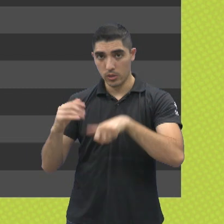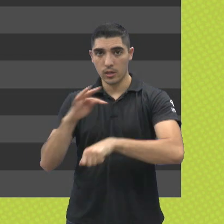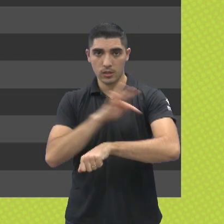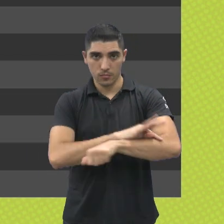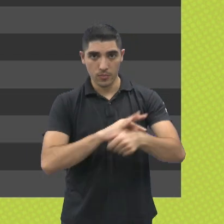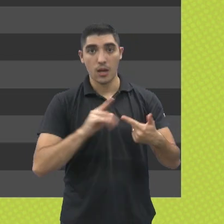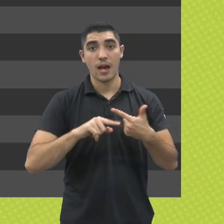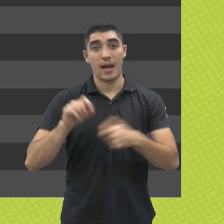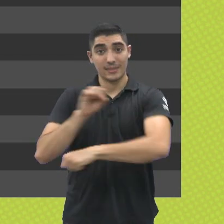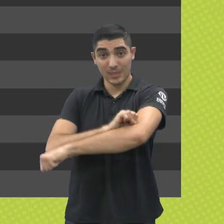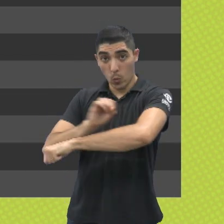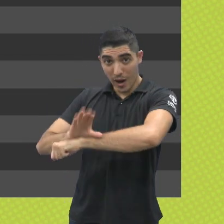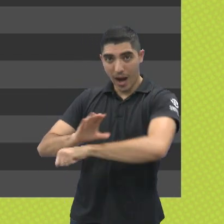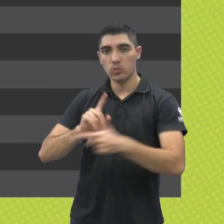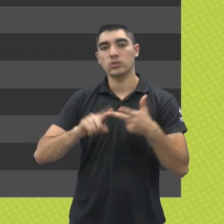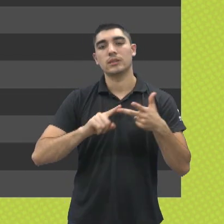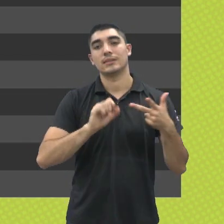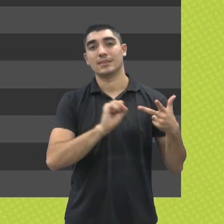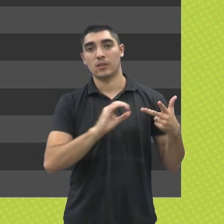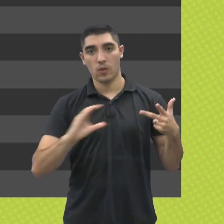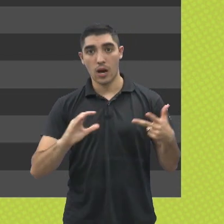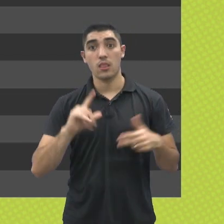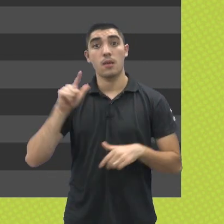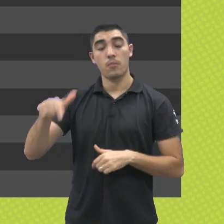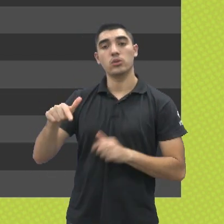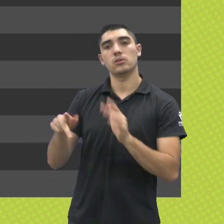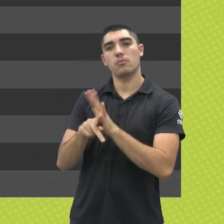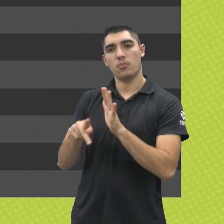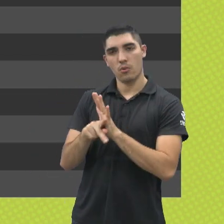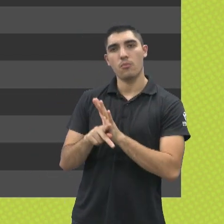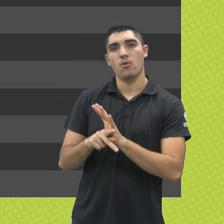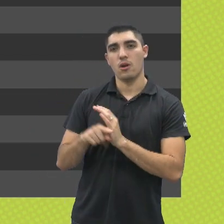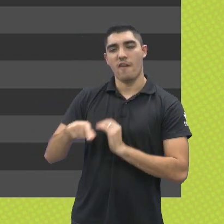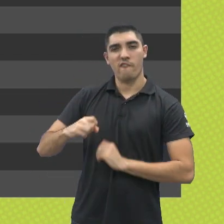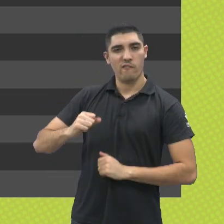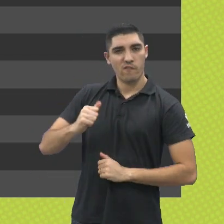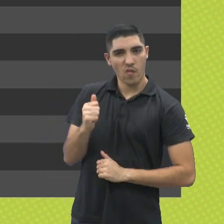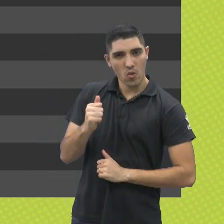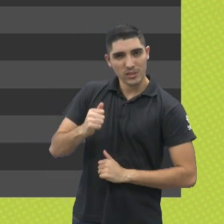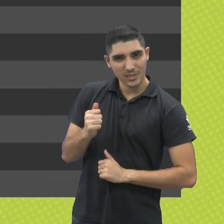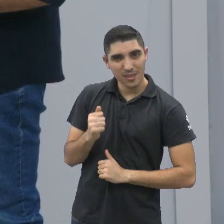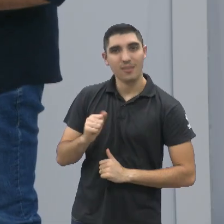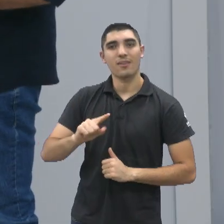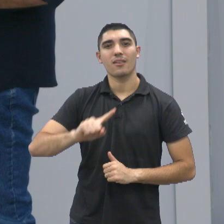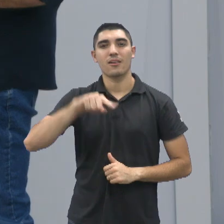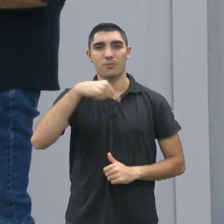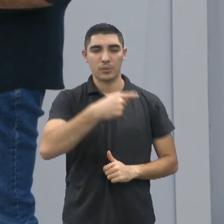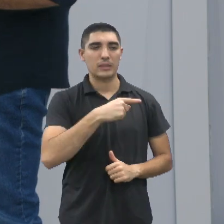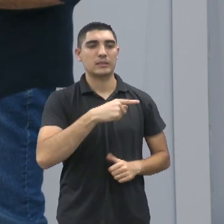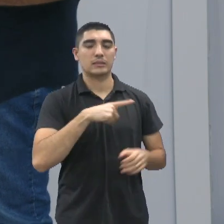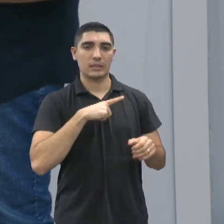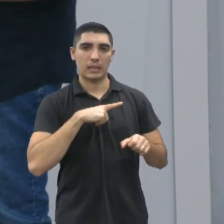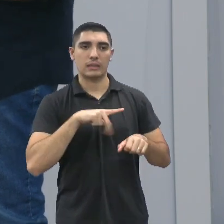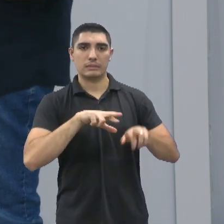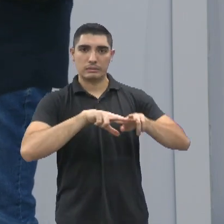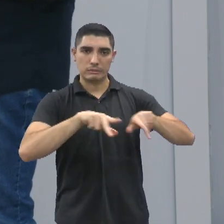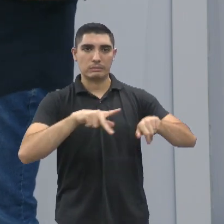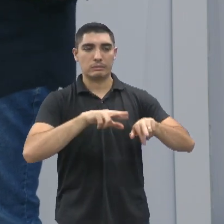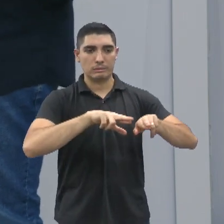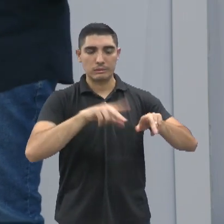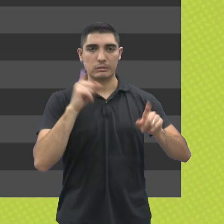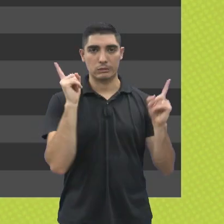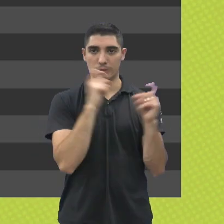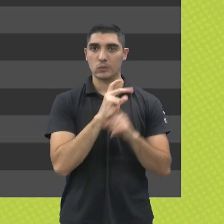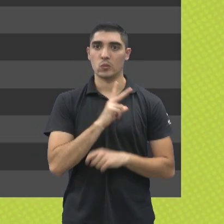São Caetano, recebe o Vossa e Penapolense. Você já começa com um início aqui tenebroso pro Joseense, os favoritos estão logo de cara, é